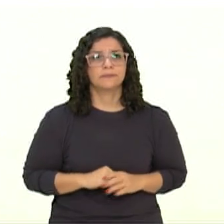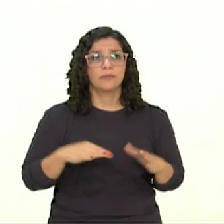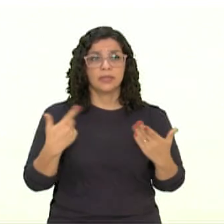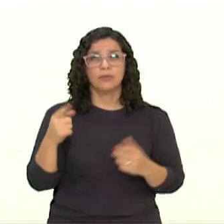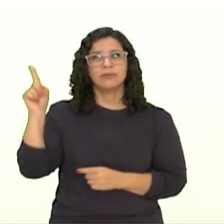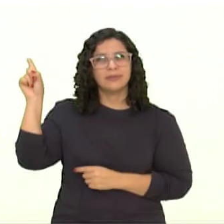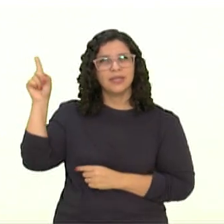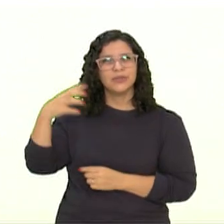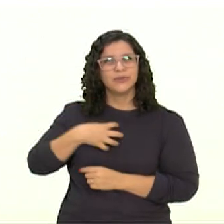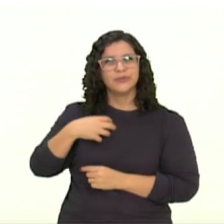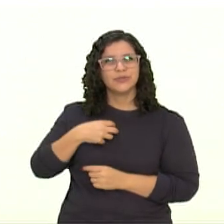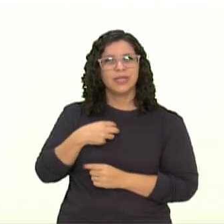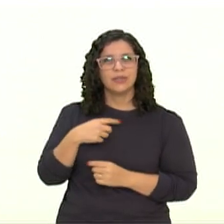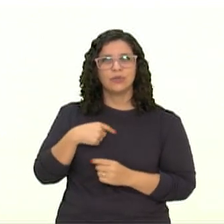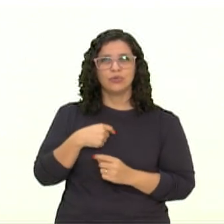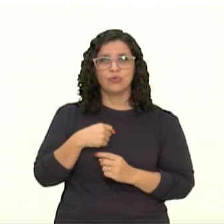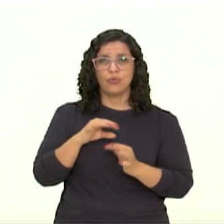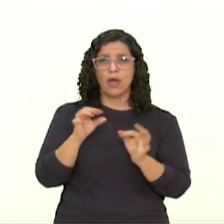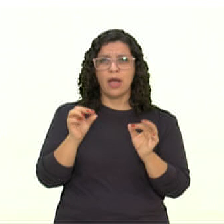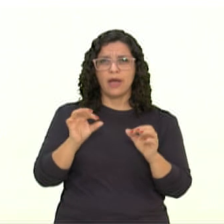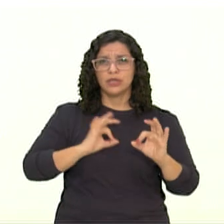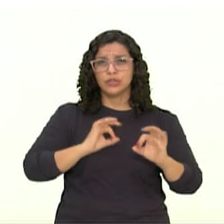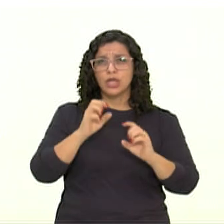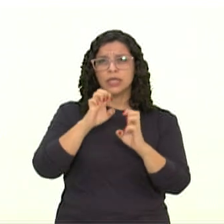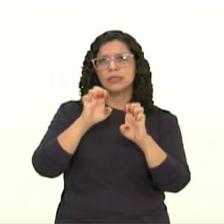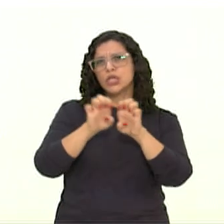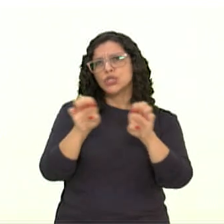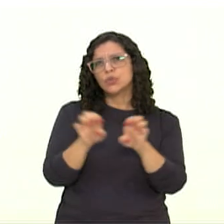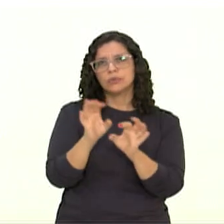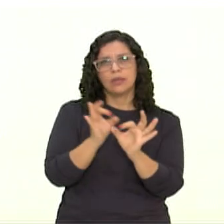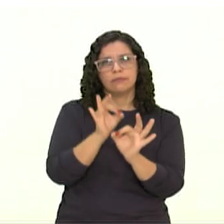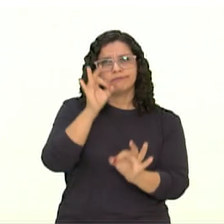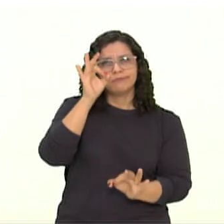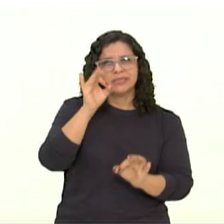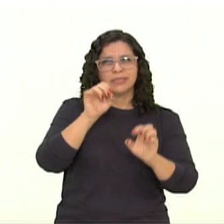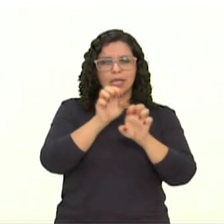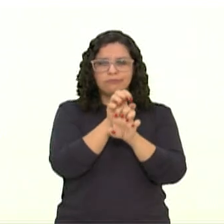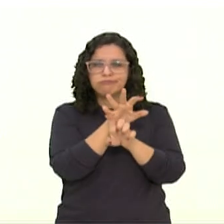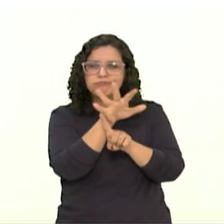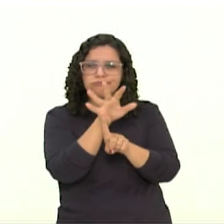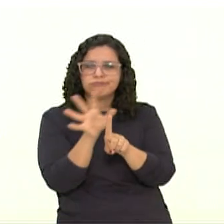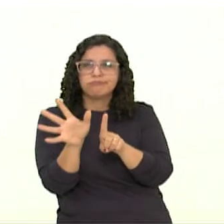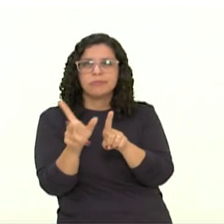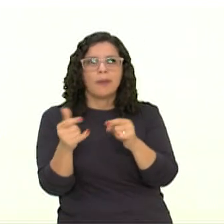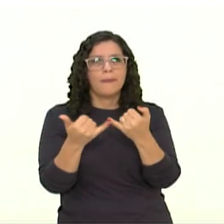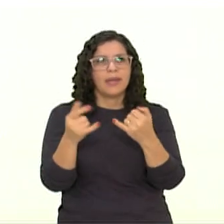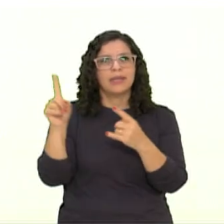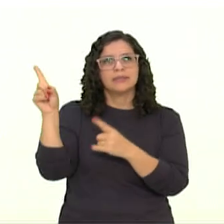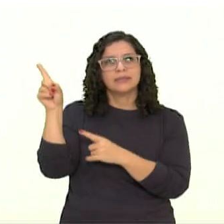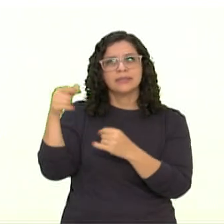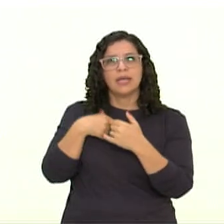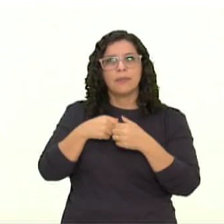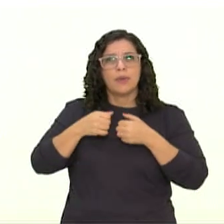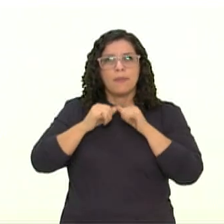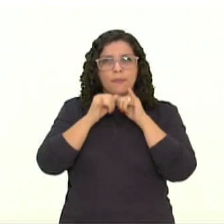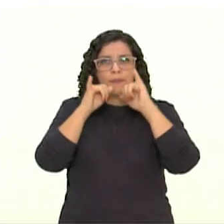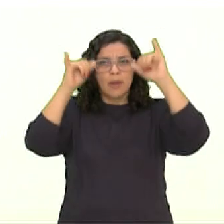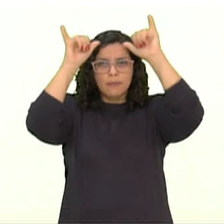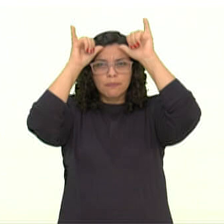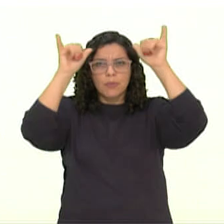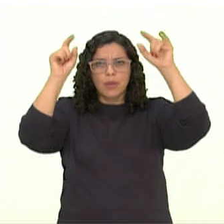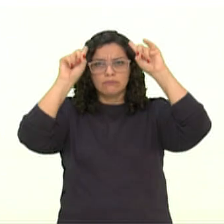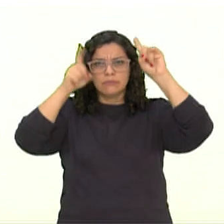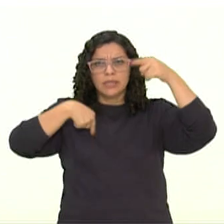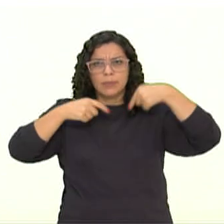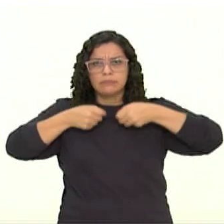um esqueminha básico do neurônio, né? A estruturinha dele, e ali aquele rainho ali aparecendo seria o impulso nervoso, né? Que